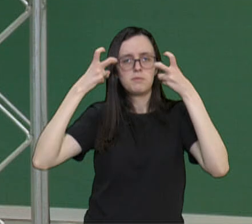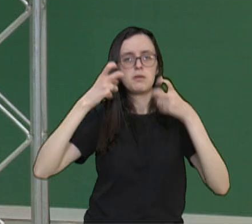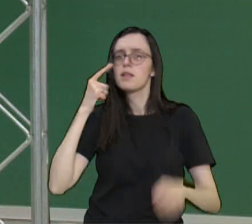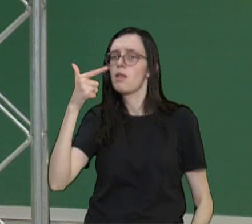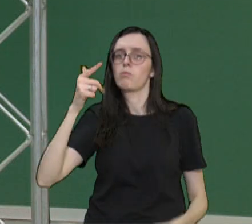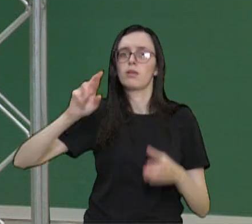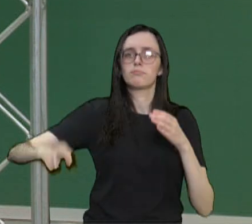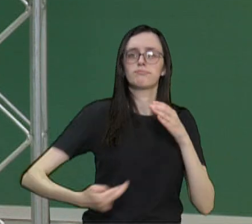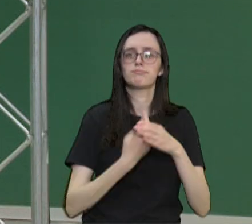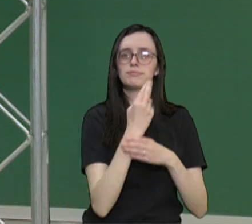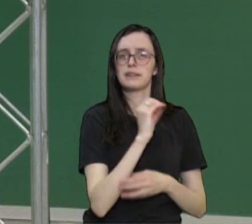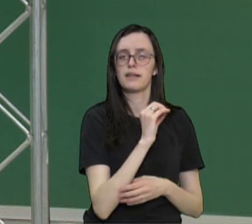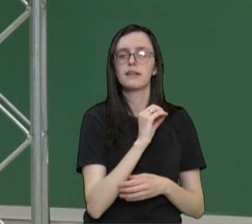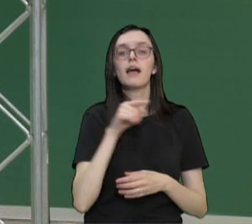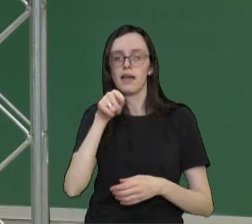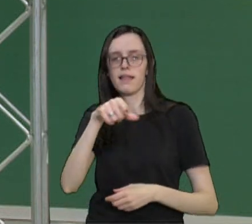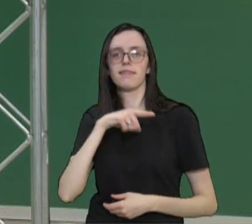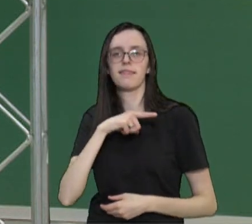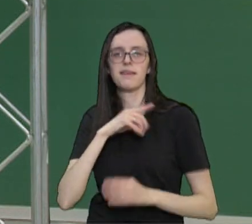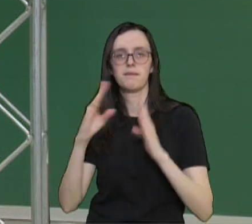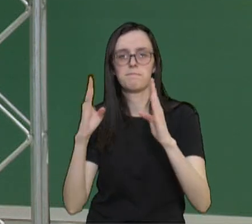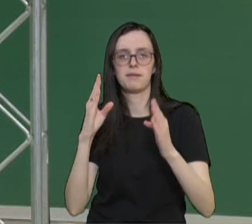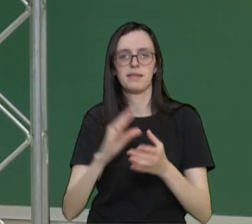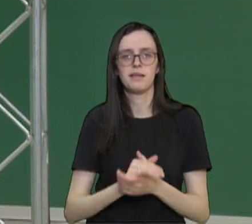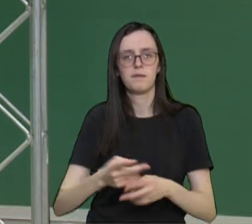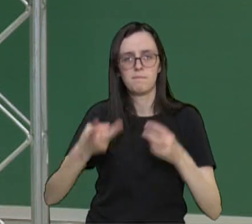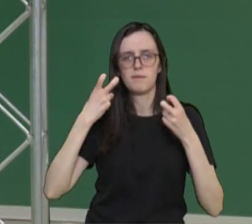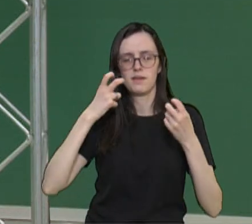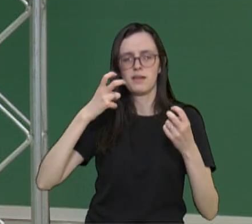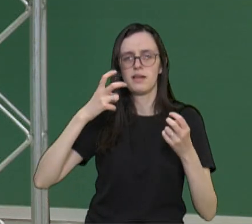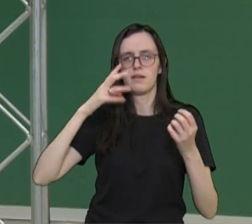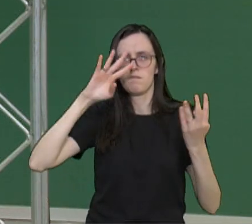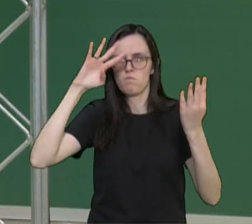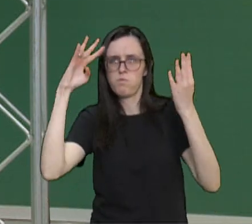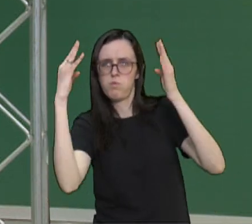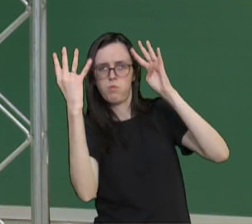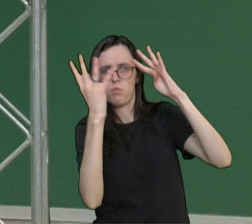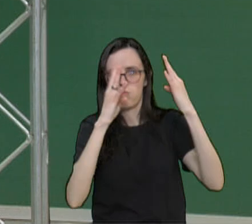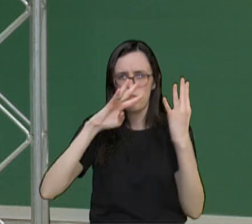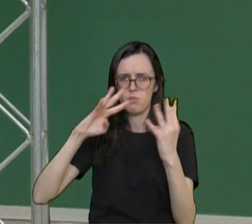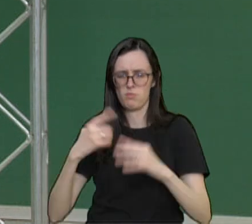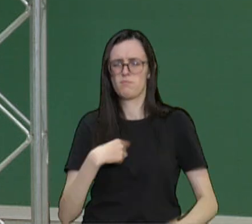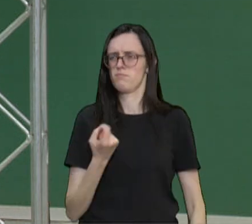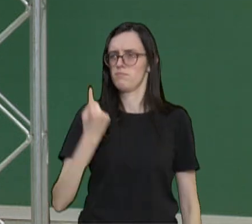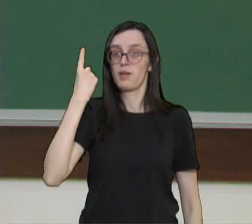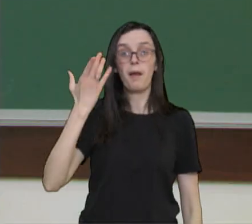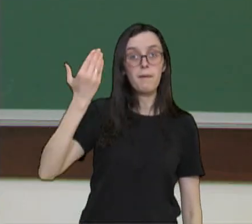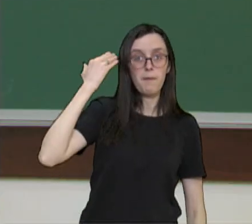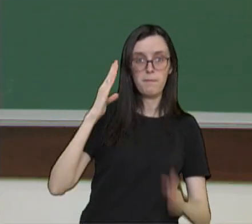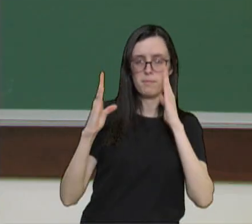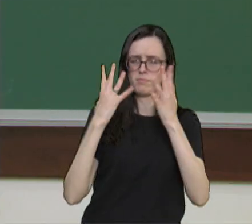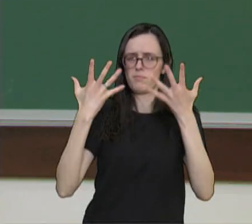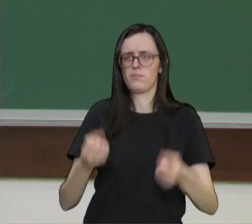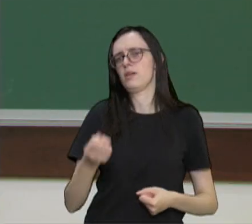via no Renascimento, né? Então você tem umas figuras umas contorções meio inadmissíveis na época, né?